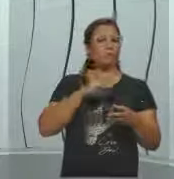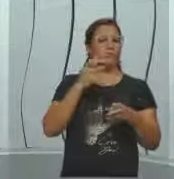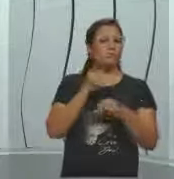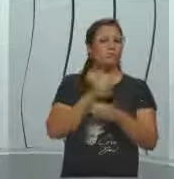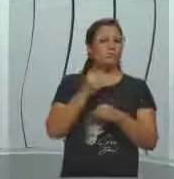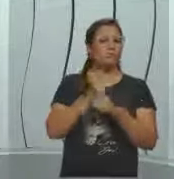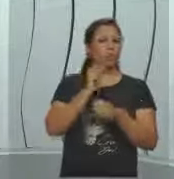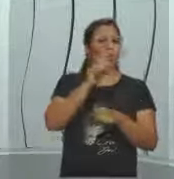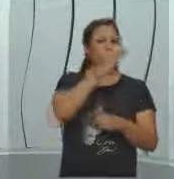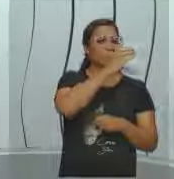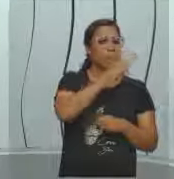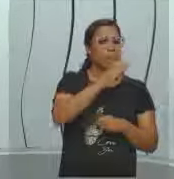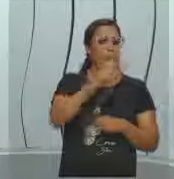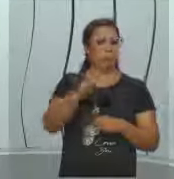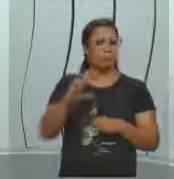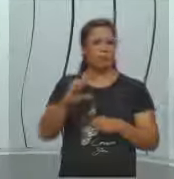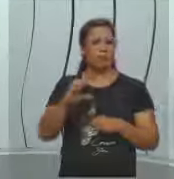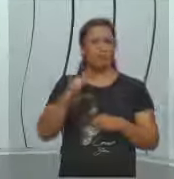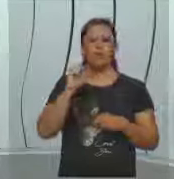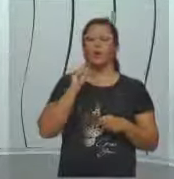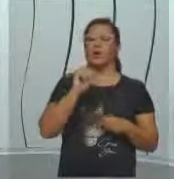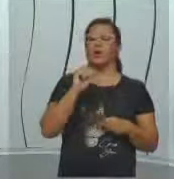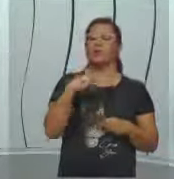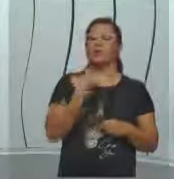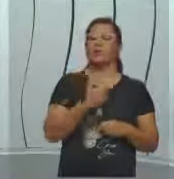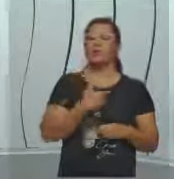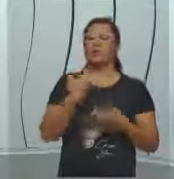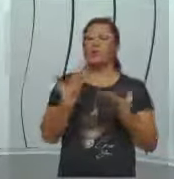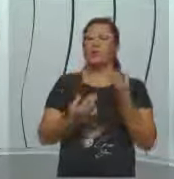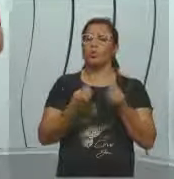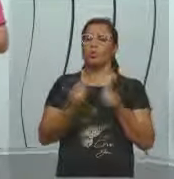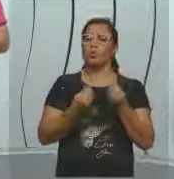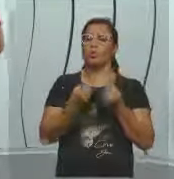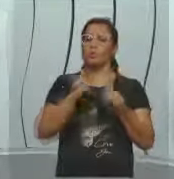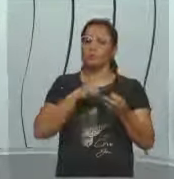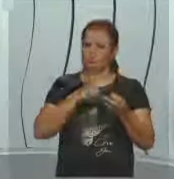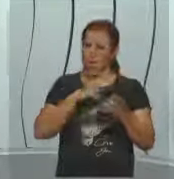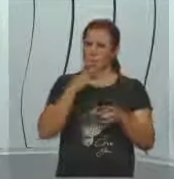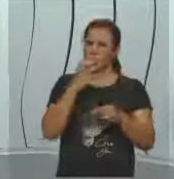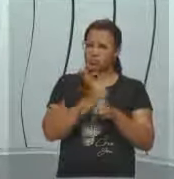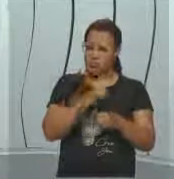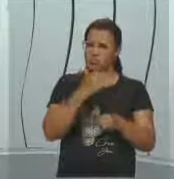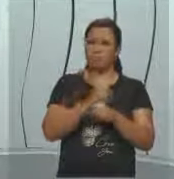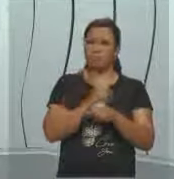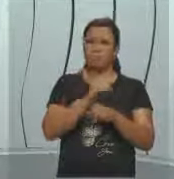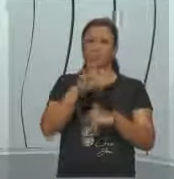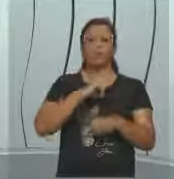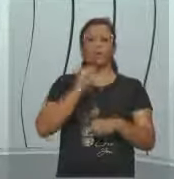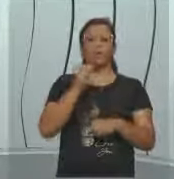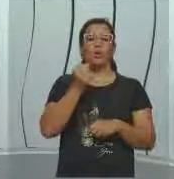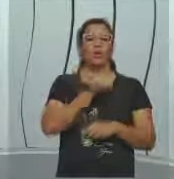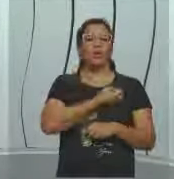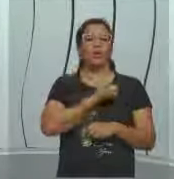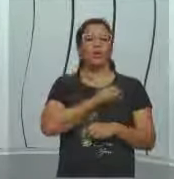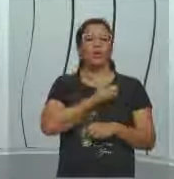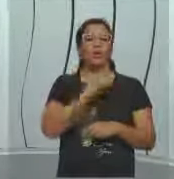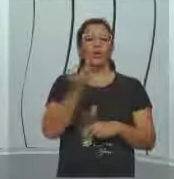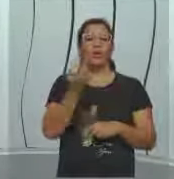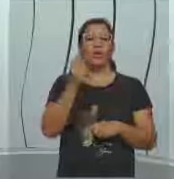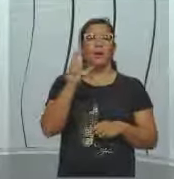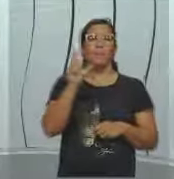elétrica, ela pode ser trabalhada com alguns submúltiplos, ou seja, valores menores que 1